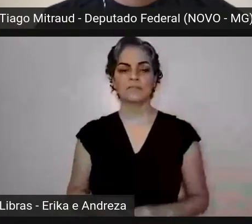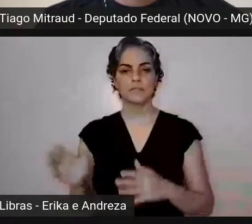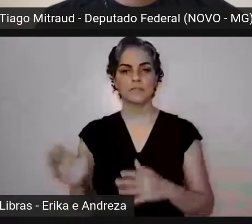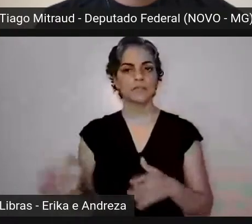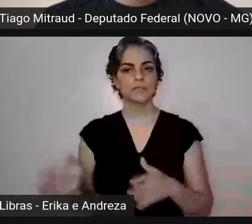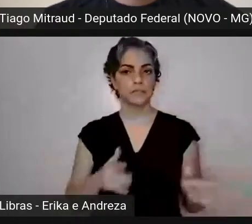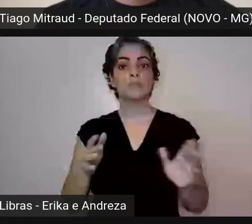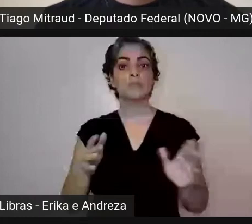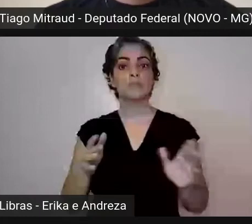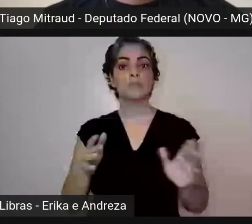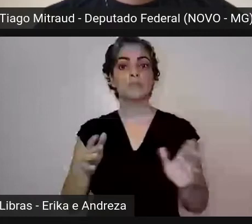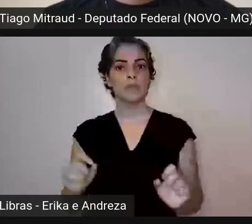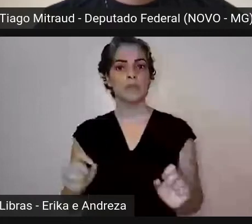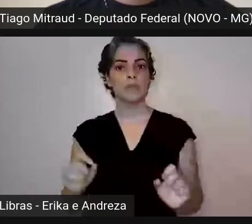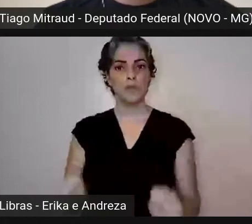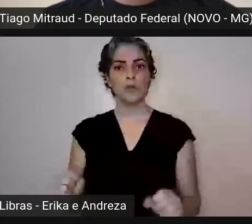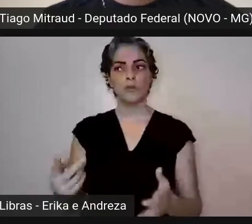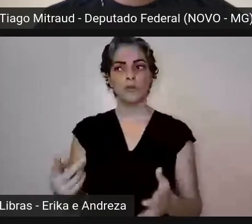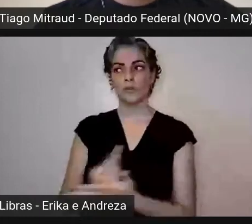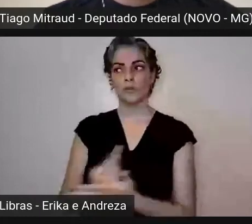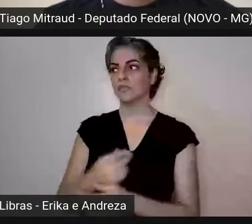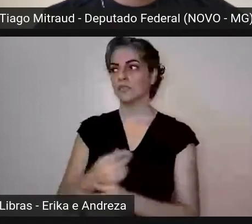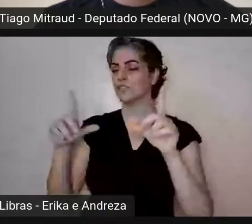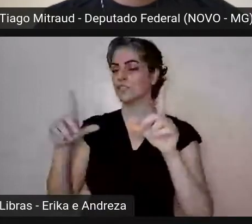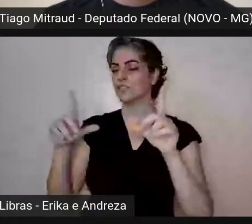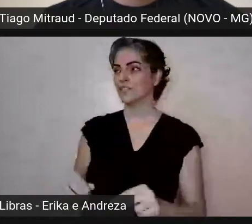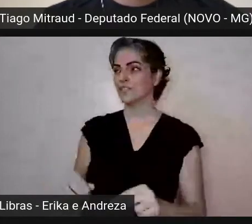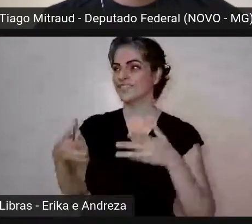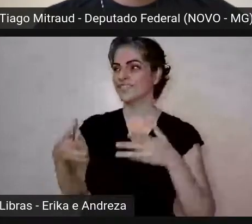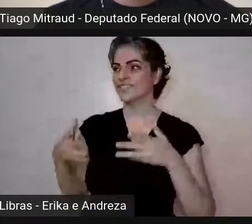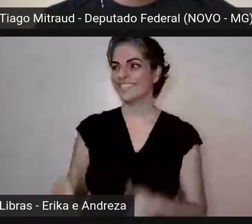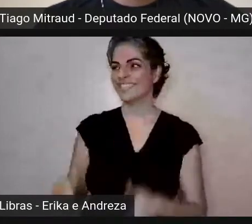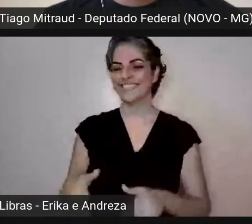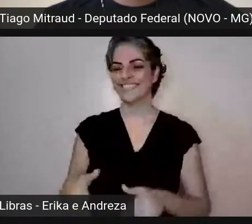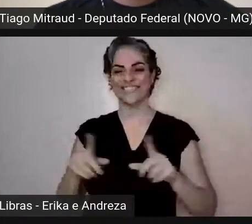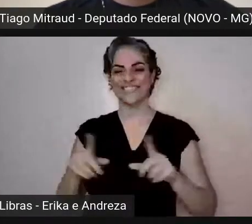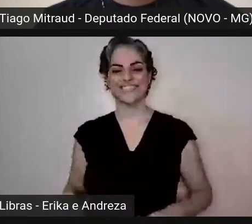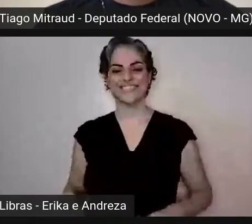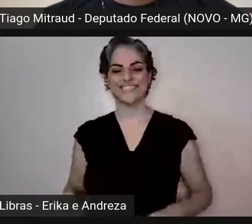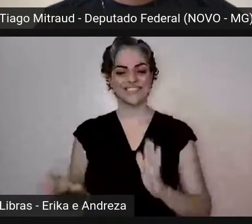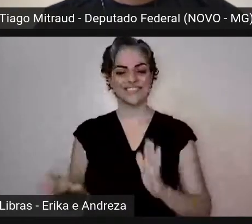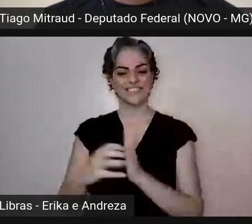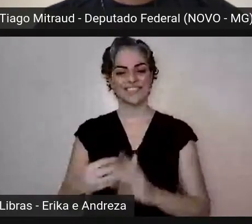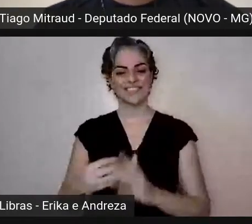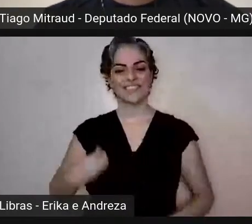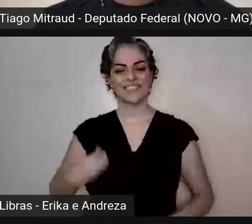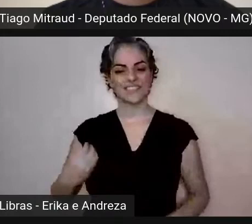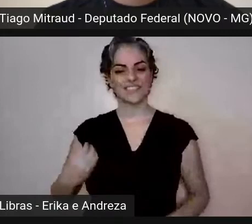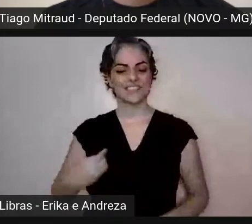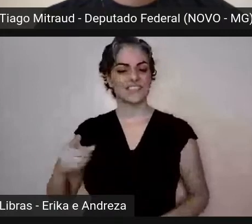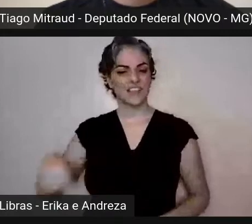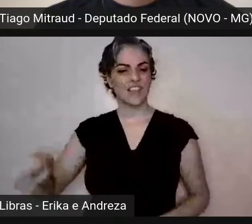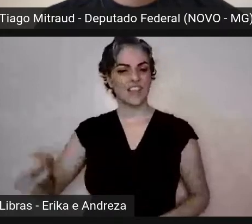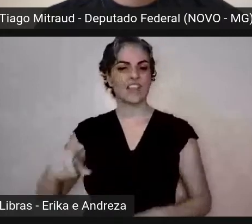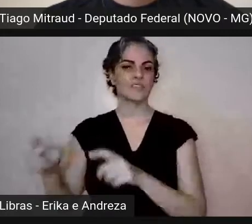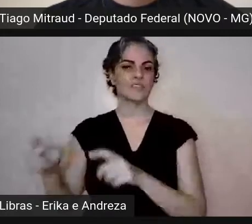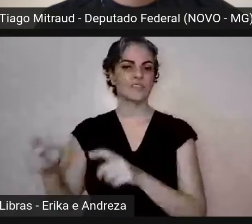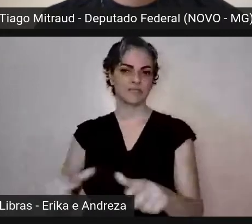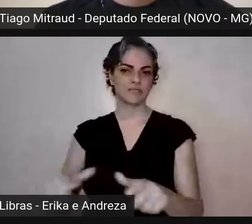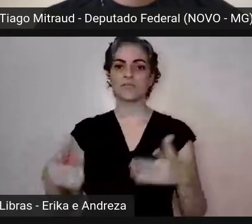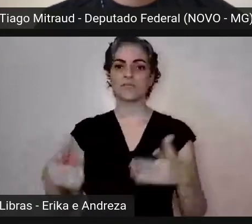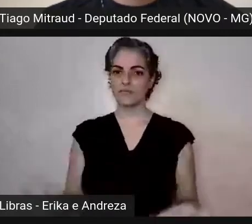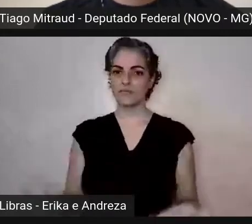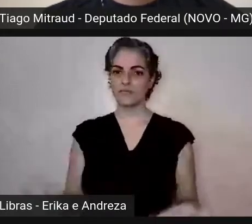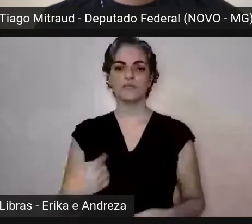pode diminuir o espaço de participação dos servidores concursados nesses cargos. Então, a gente está analisando